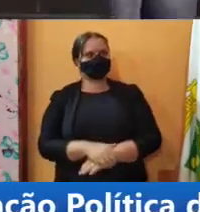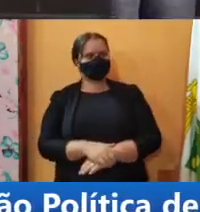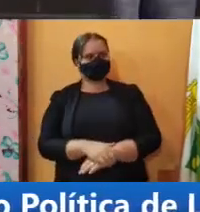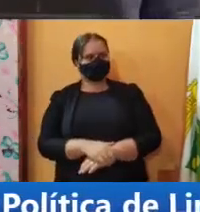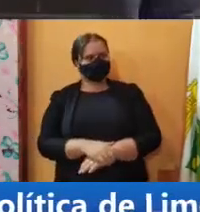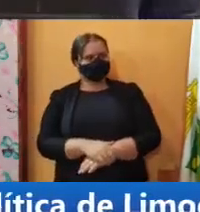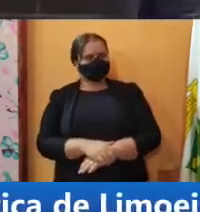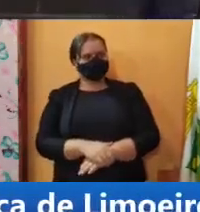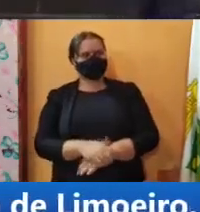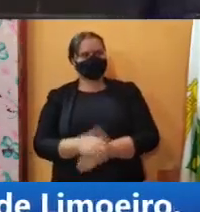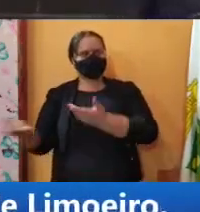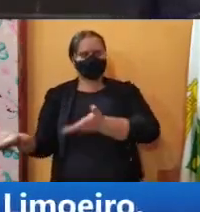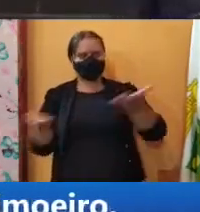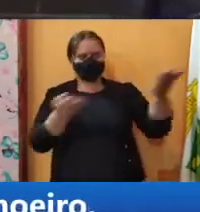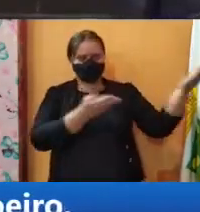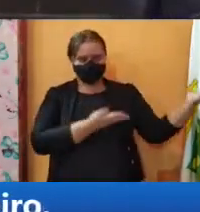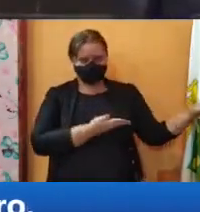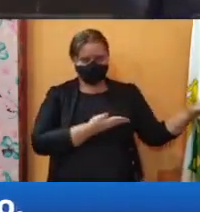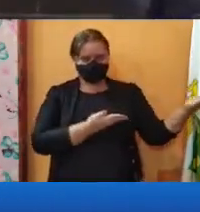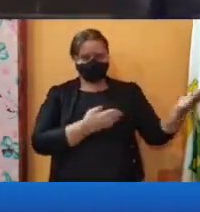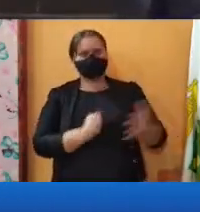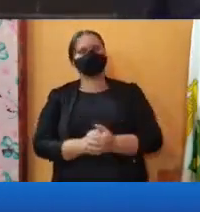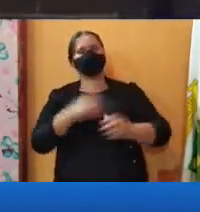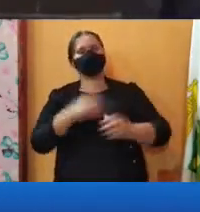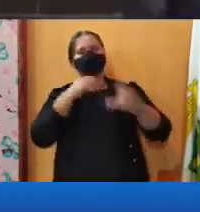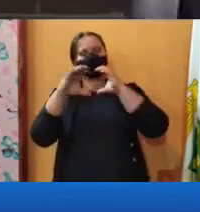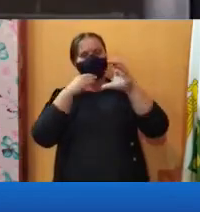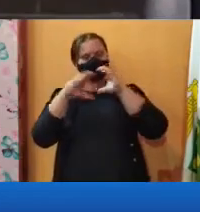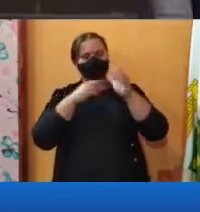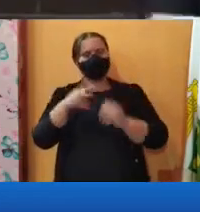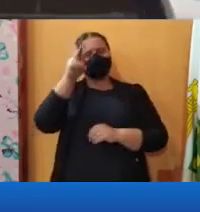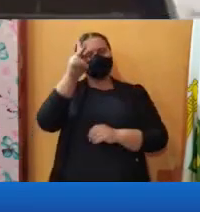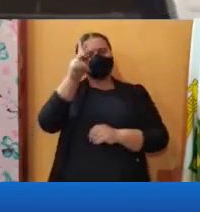E agora convidamos ao palco Plínio Rodrigues.